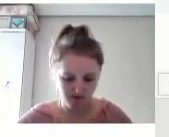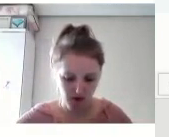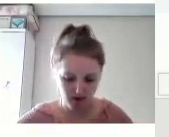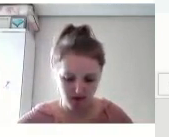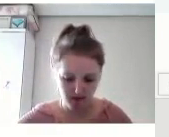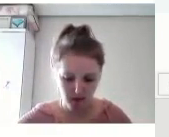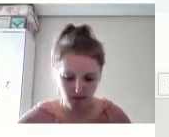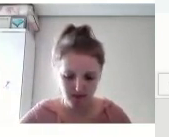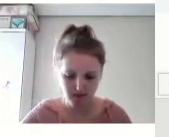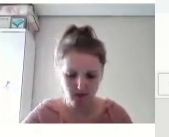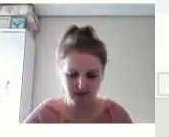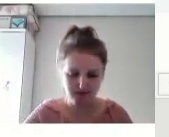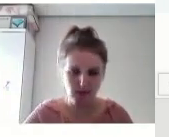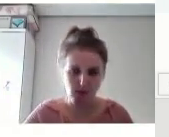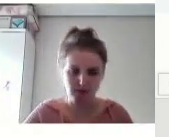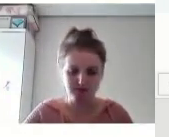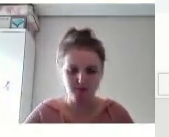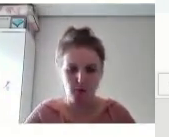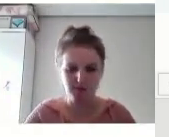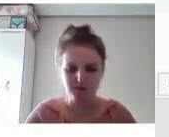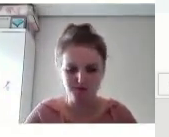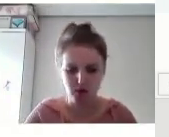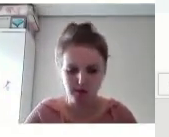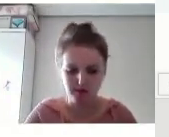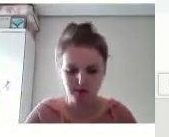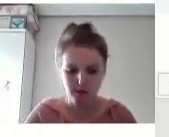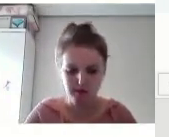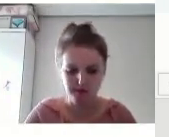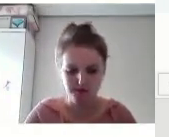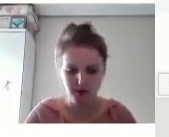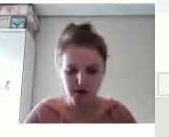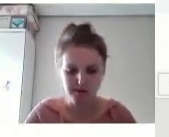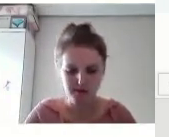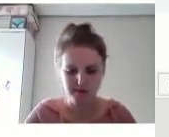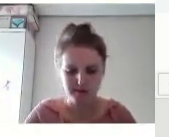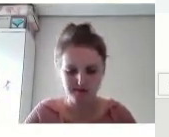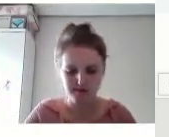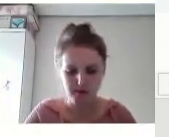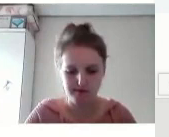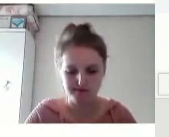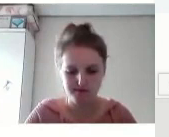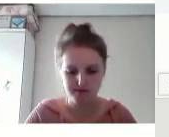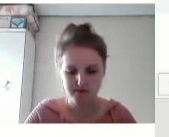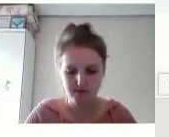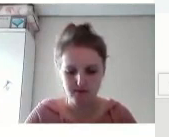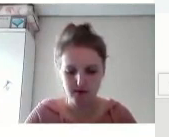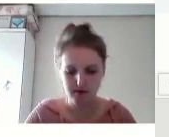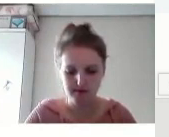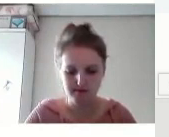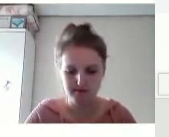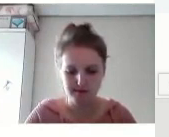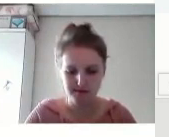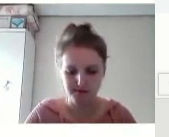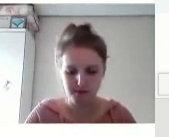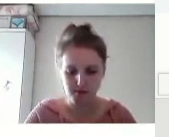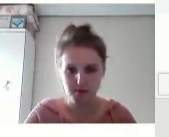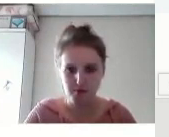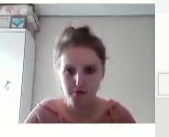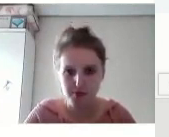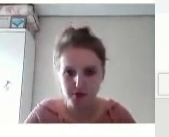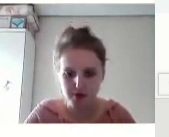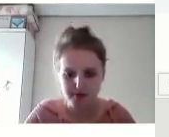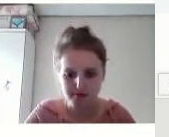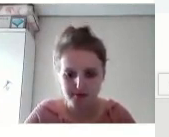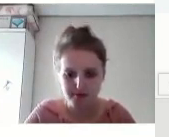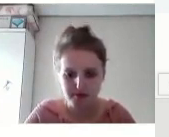do campo, e a lagrangiana, a densidade lagrangiana desse respectivo campo. E a gente conhece as equações de Euler-Lagrange e